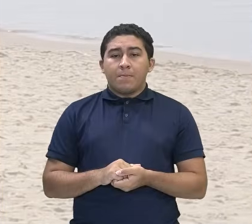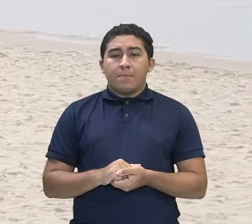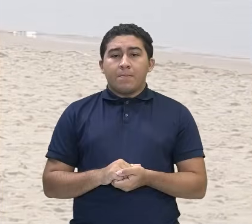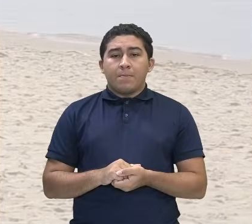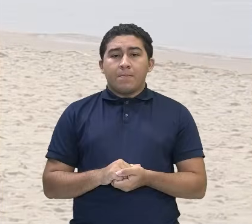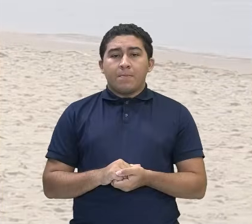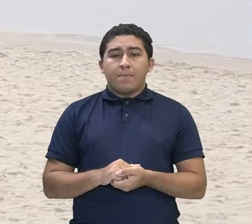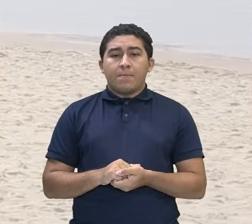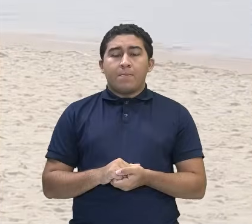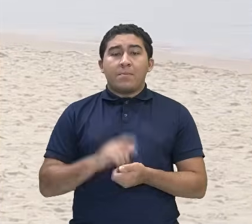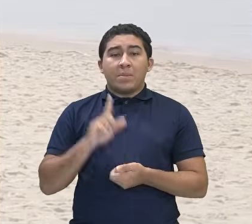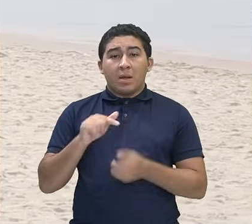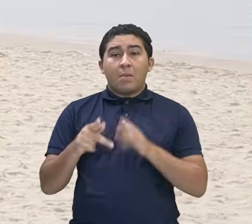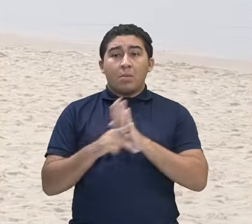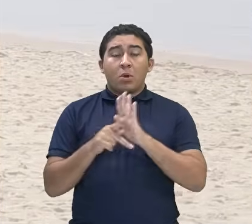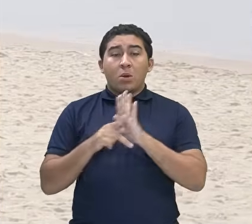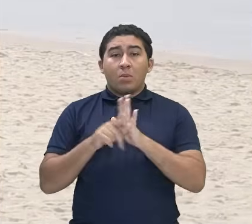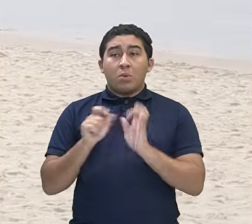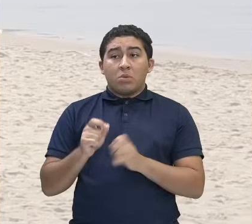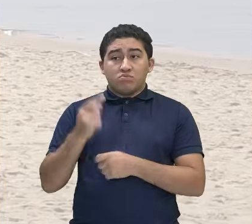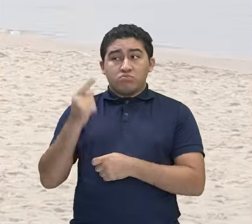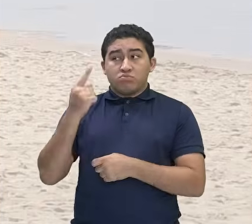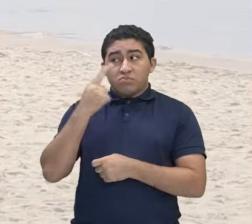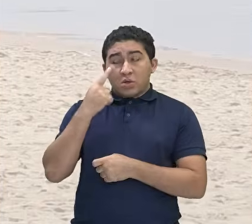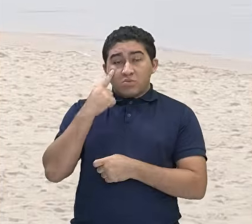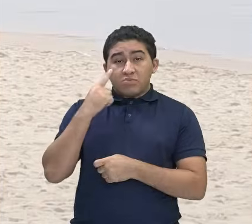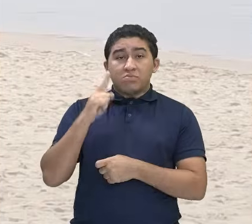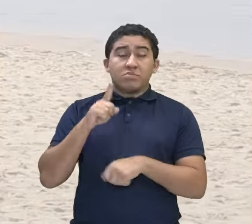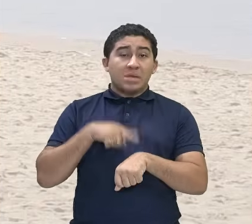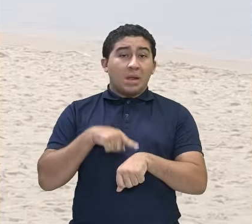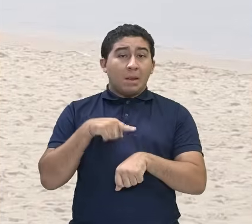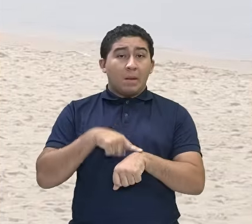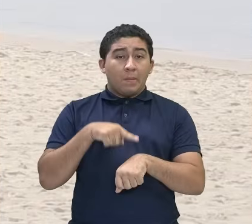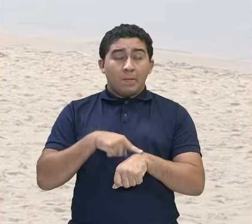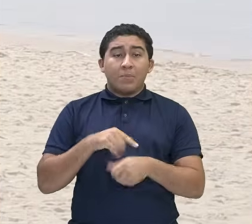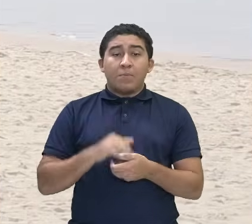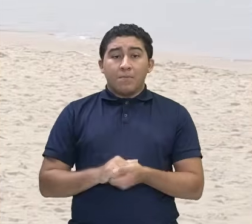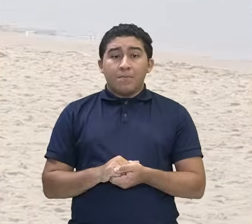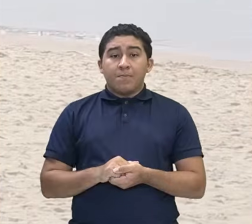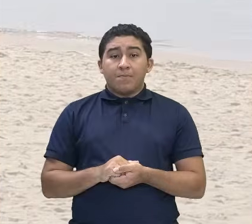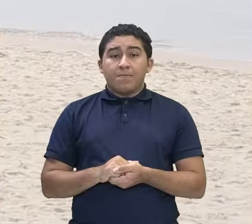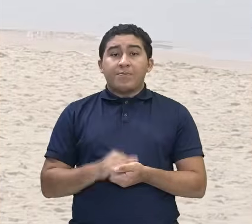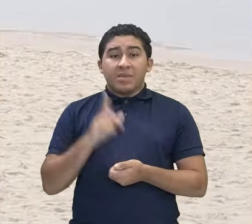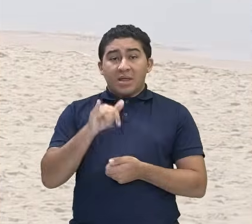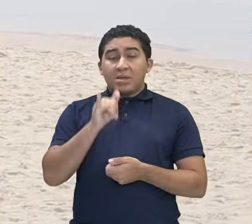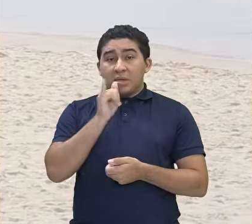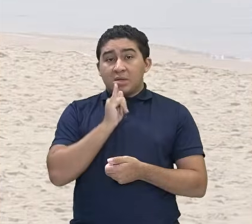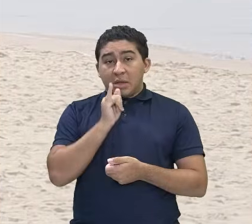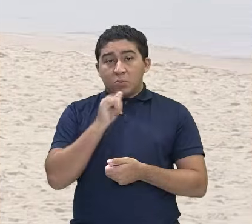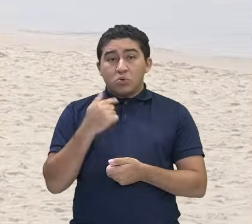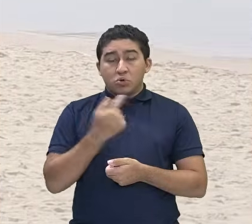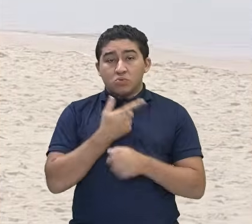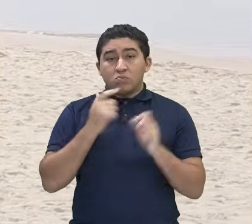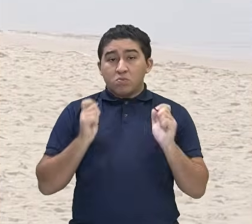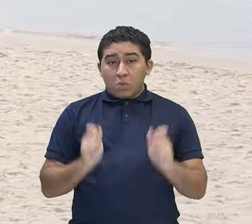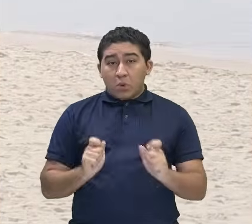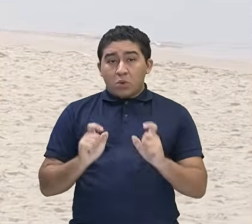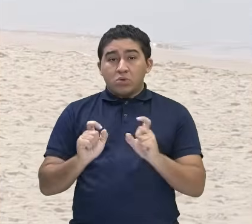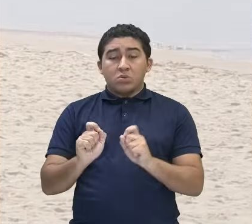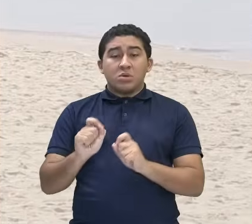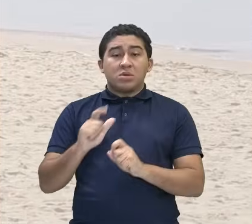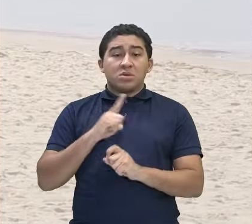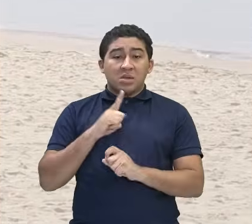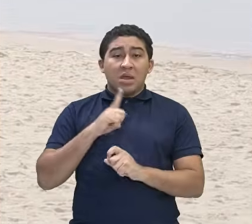previsão do tempo. Né? Então, olha só, esse exemplo a gente pode, né, já ficar para a gente com